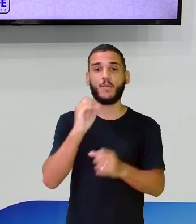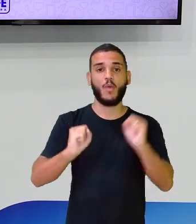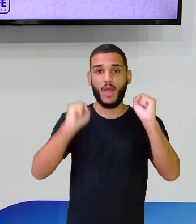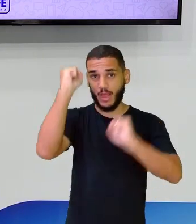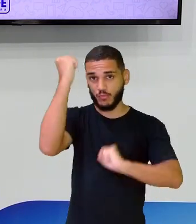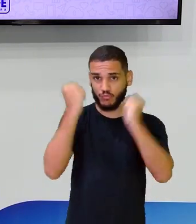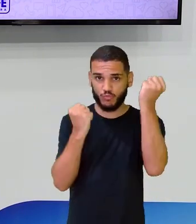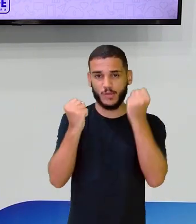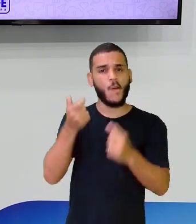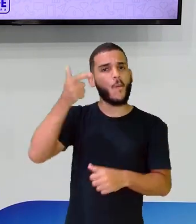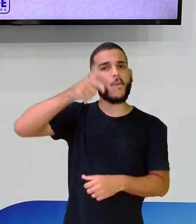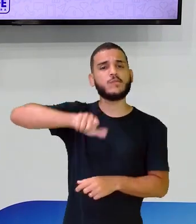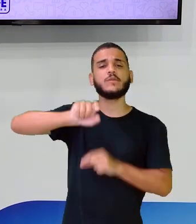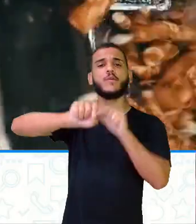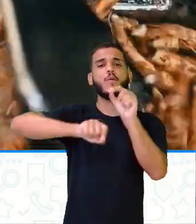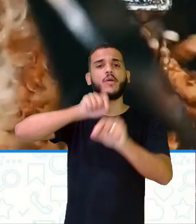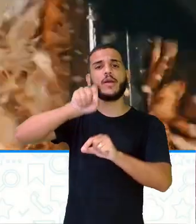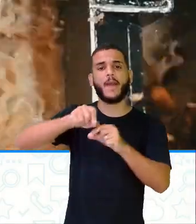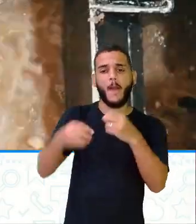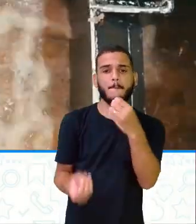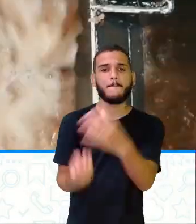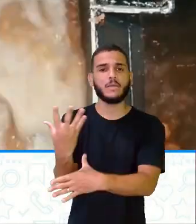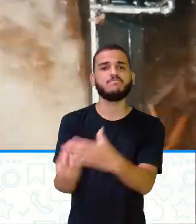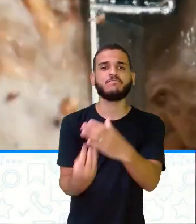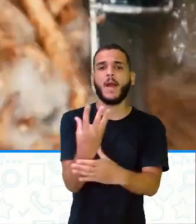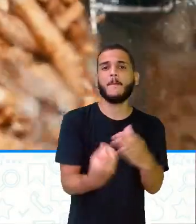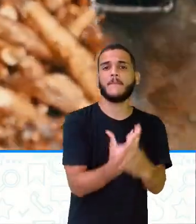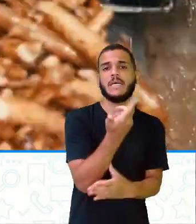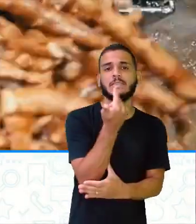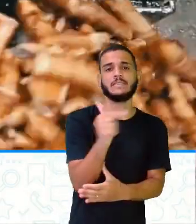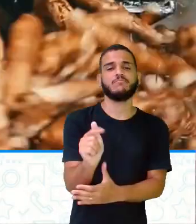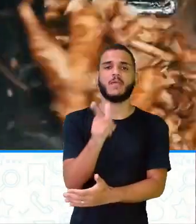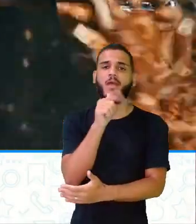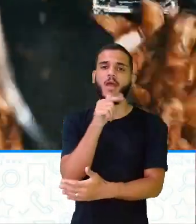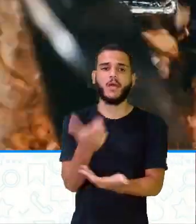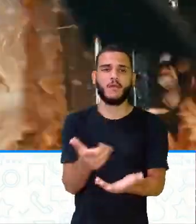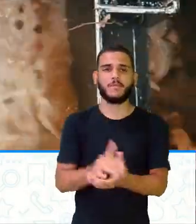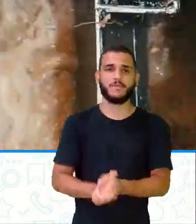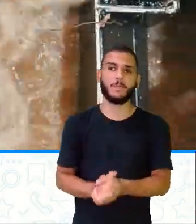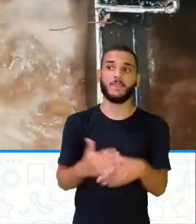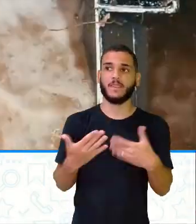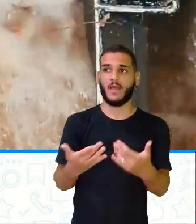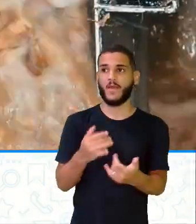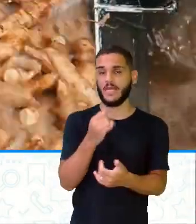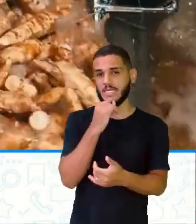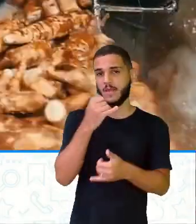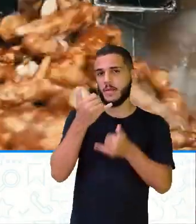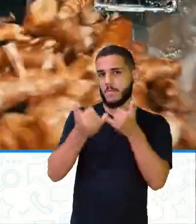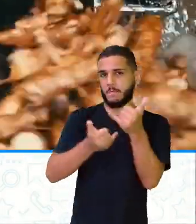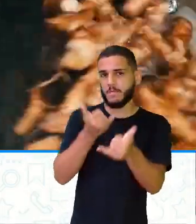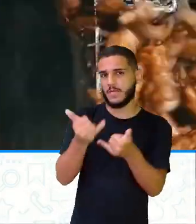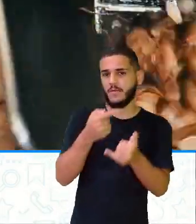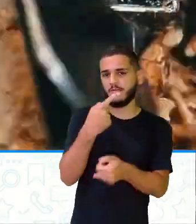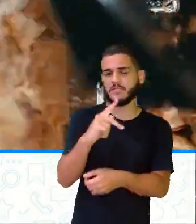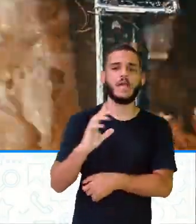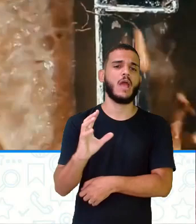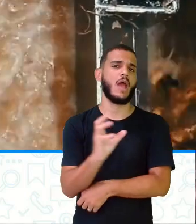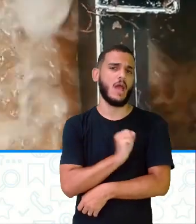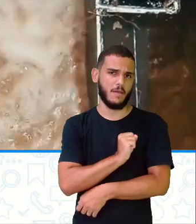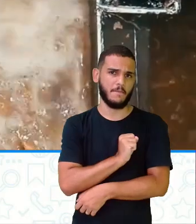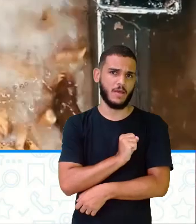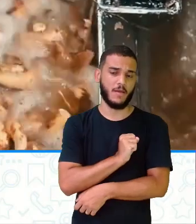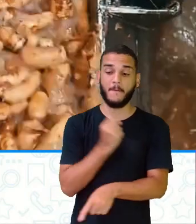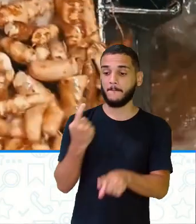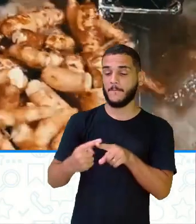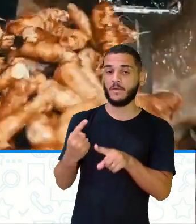não conseguiriam produzir se não tivesse água. Então, esqueça aquele seu brinquedo que você adora, porque ele não